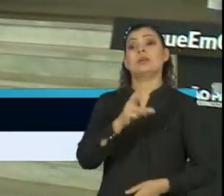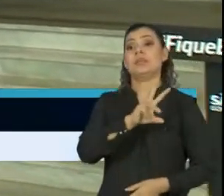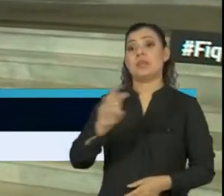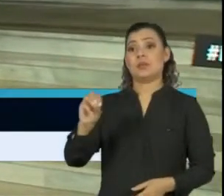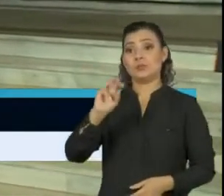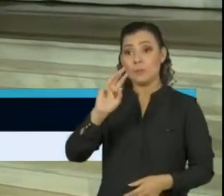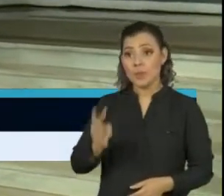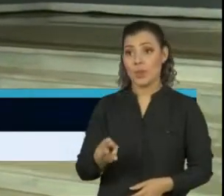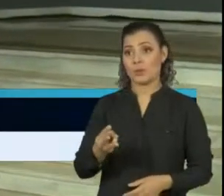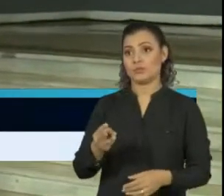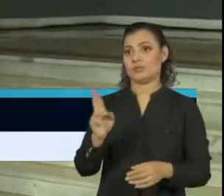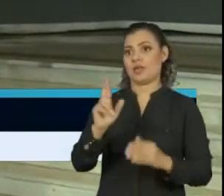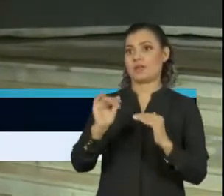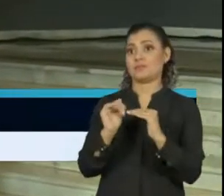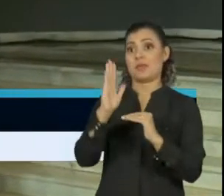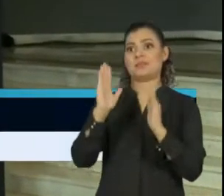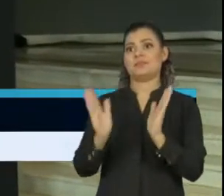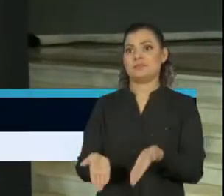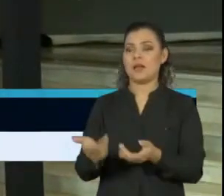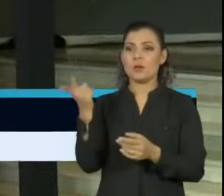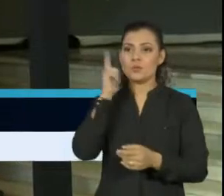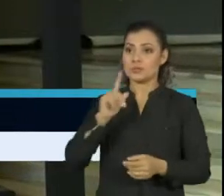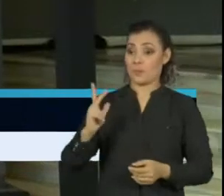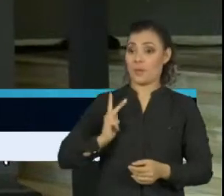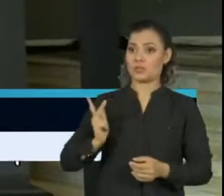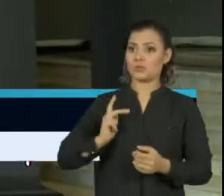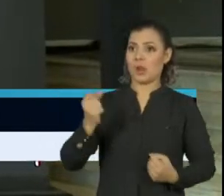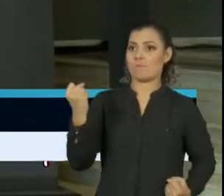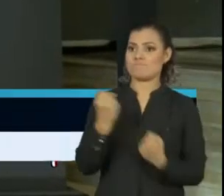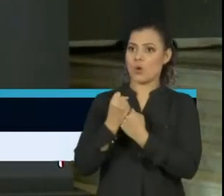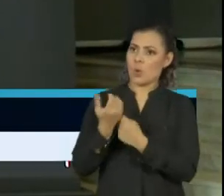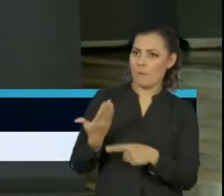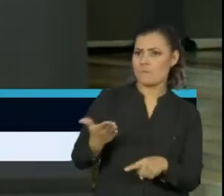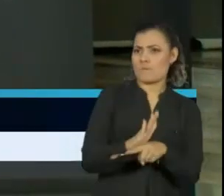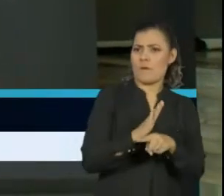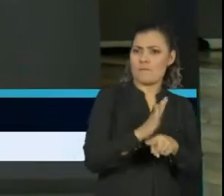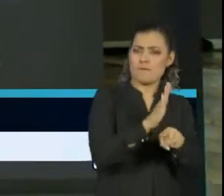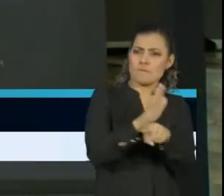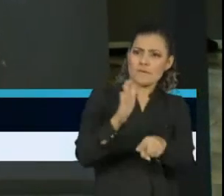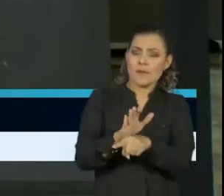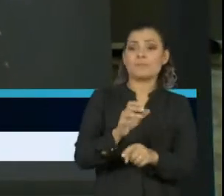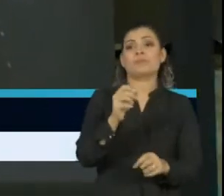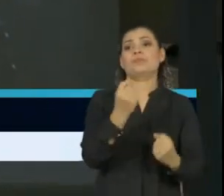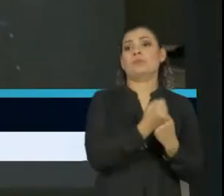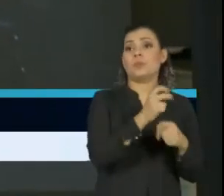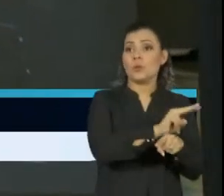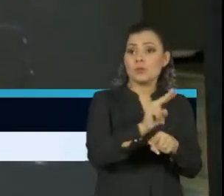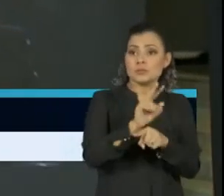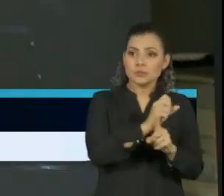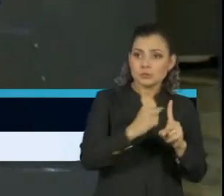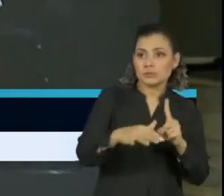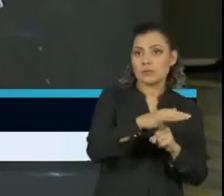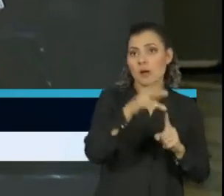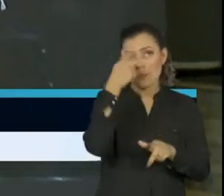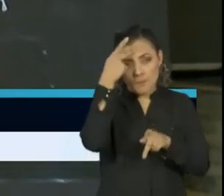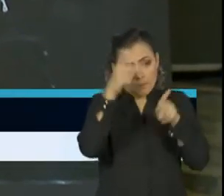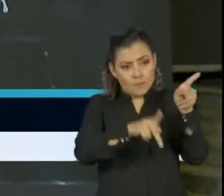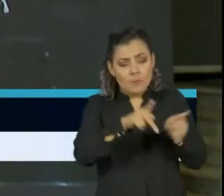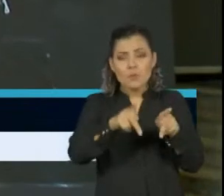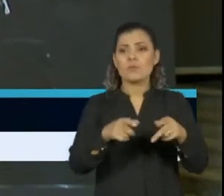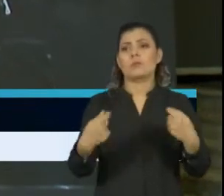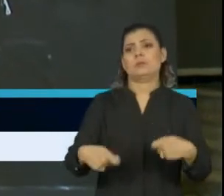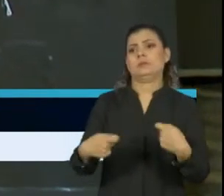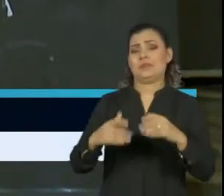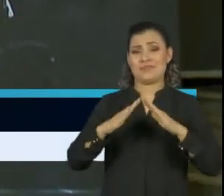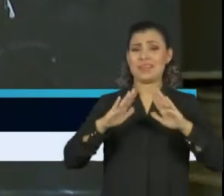de recursos privados para apoiar em 2 grandes frentes: a frente de proteção social, a quem mais precisa, ficar